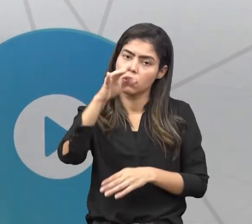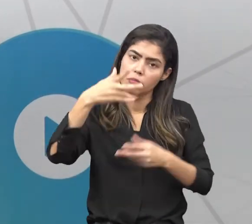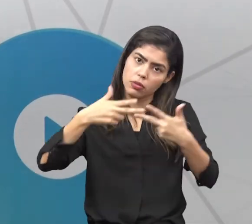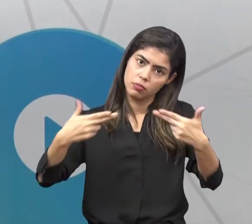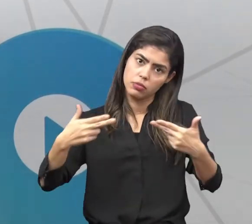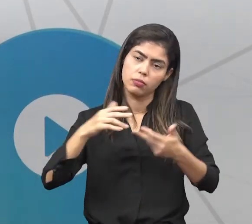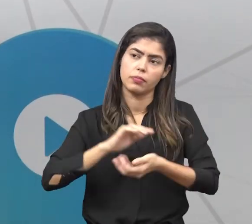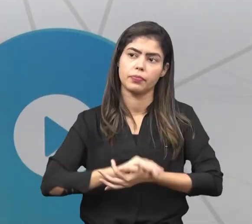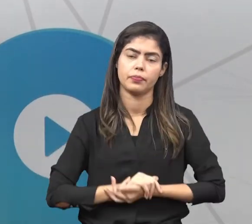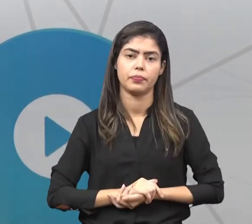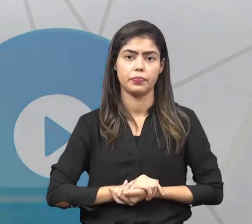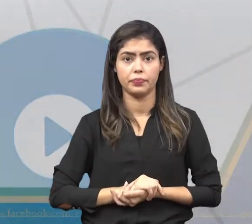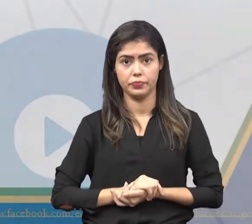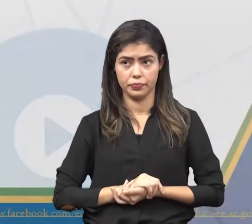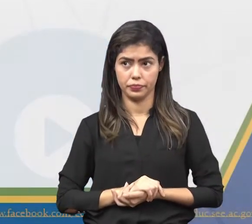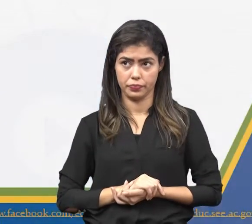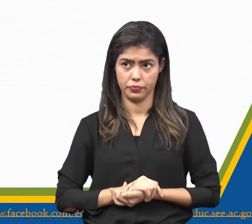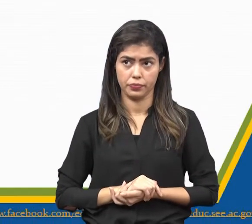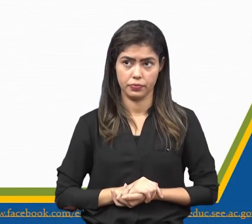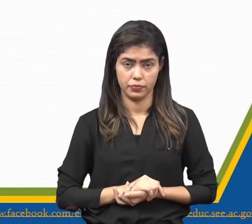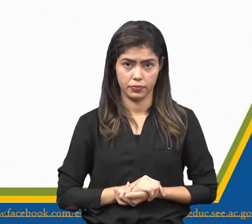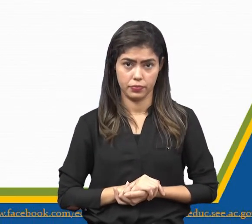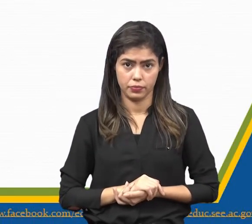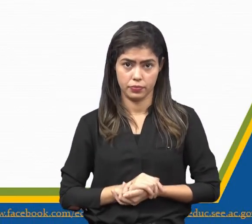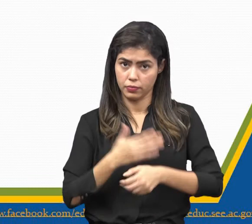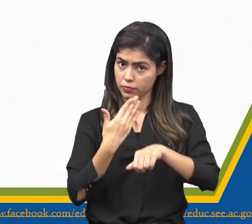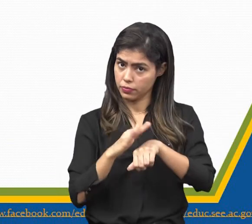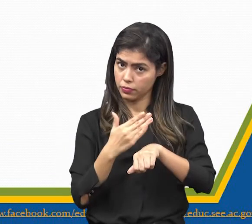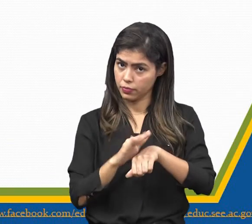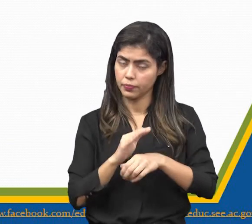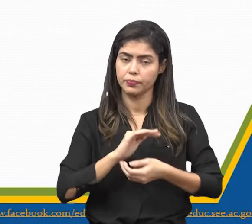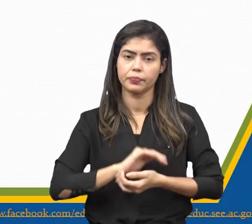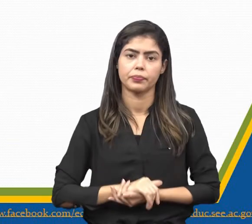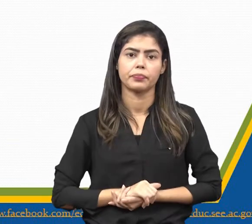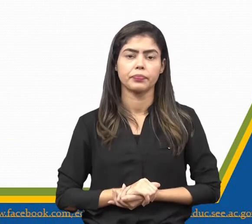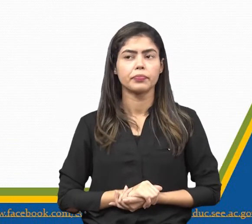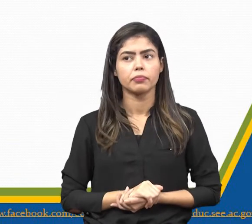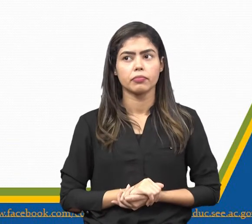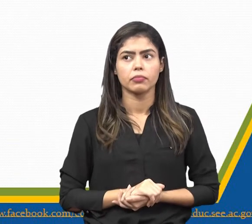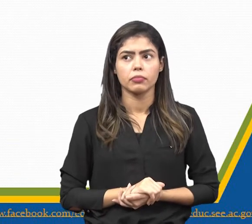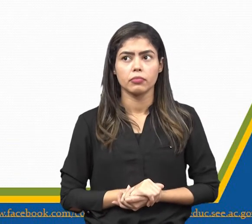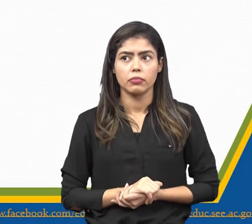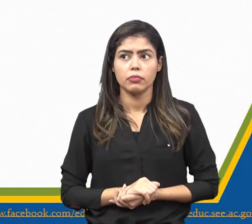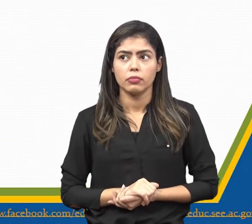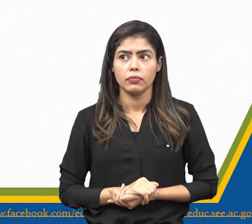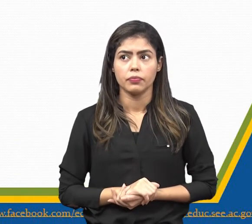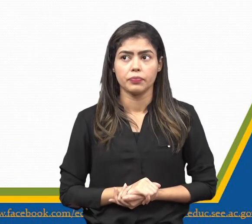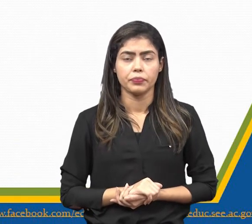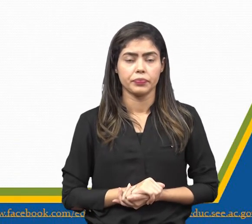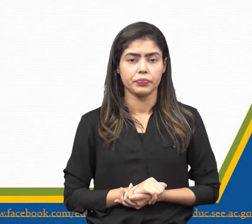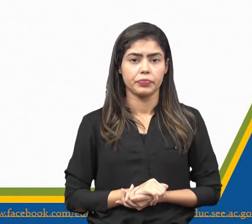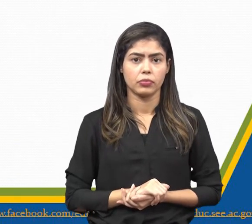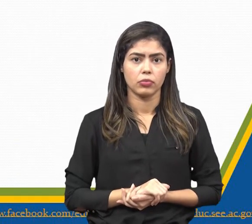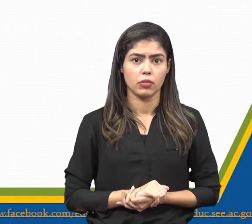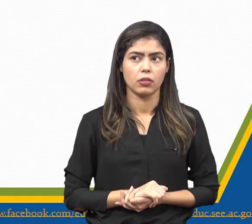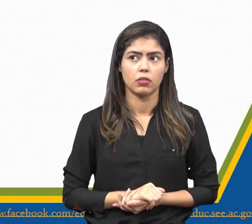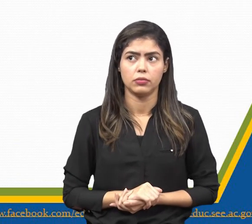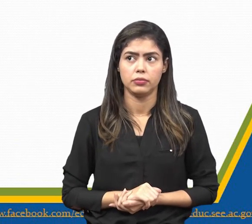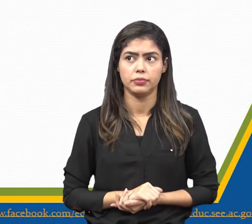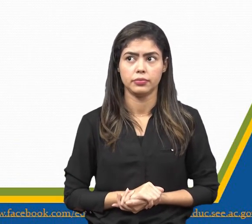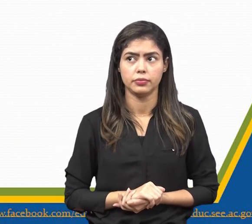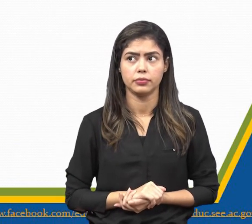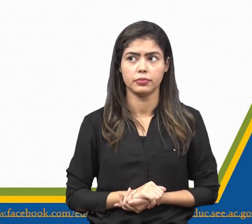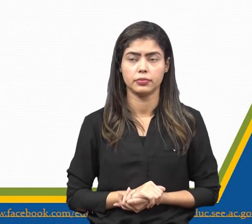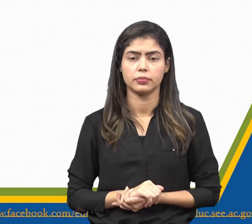objetos. Vamos praticar para ver se você entendeu. We broke the computer. The